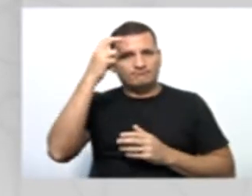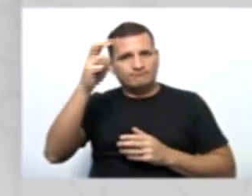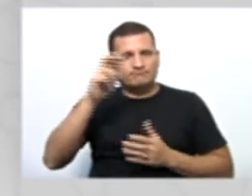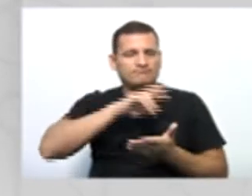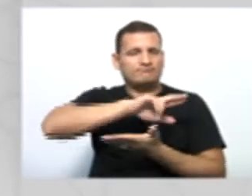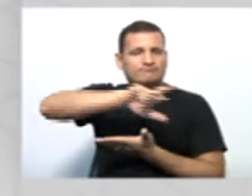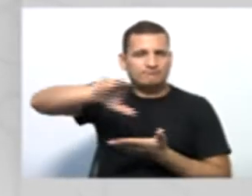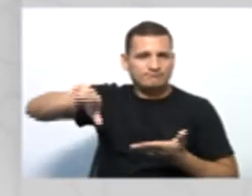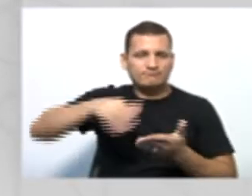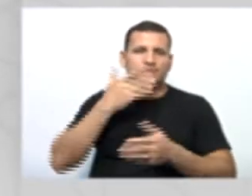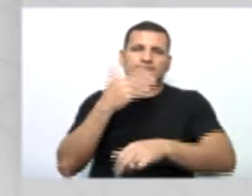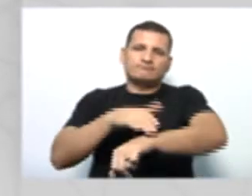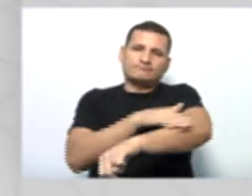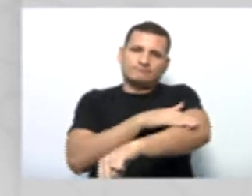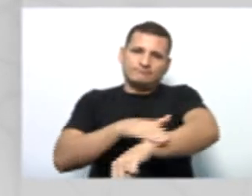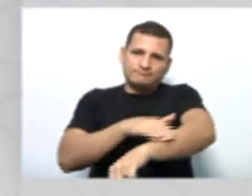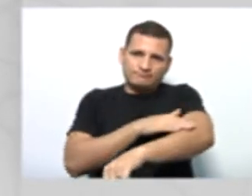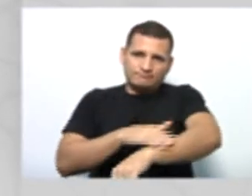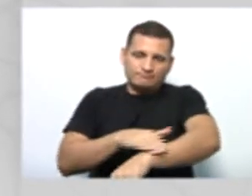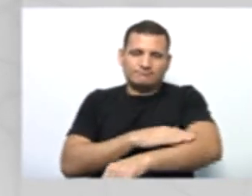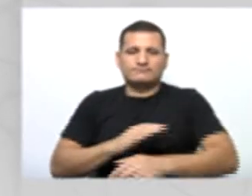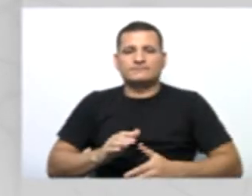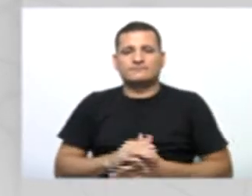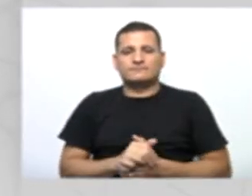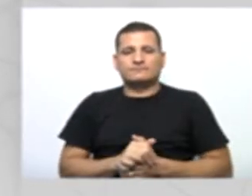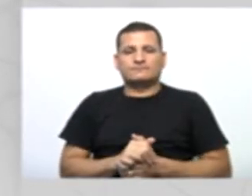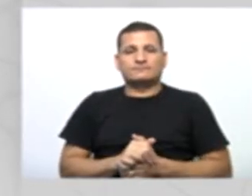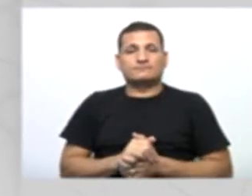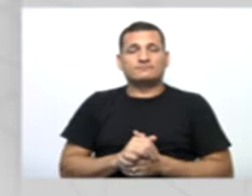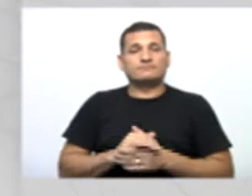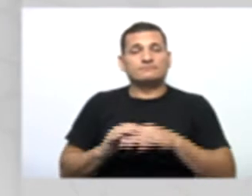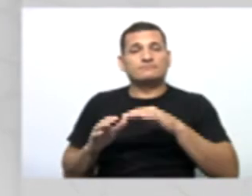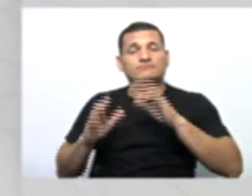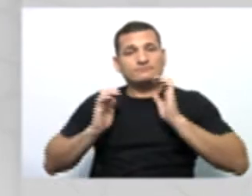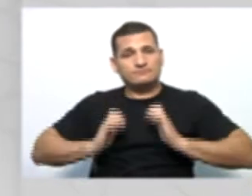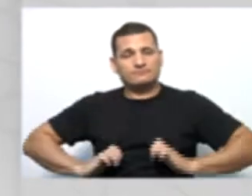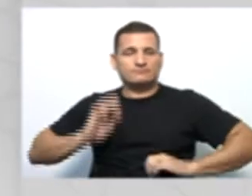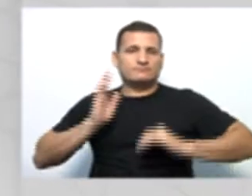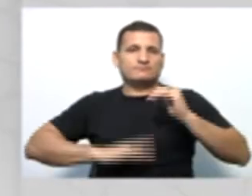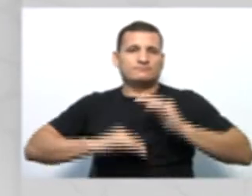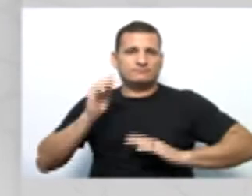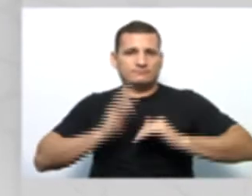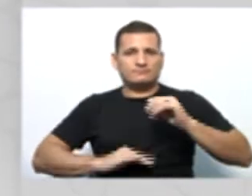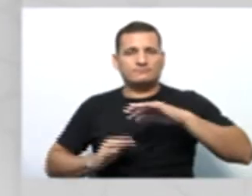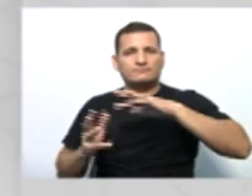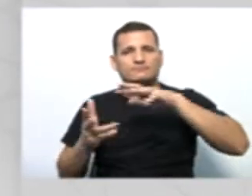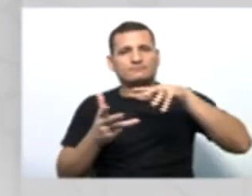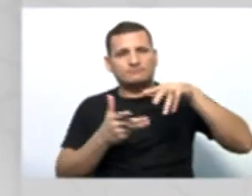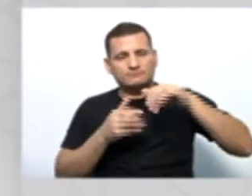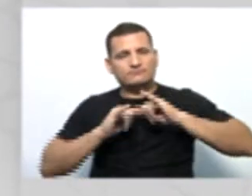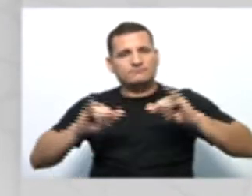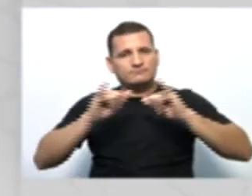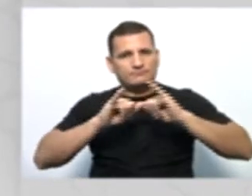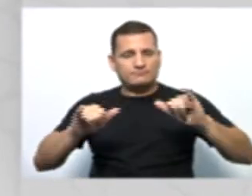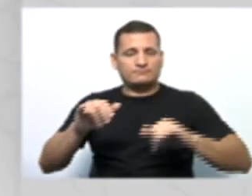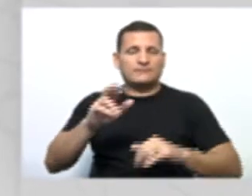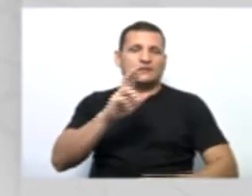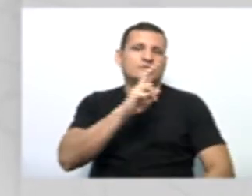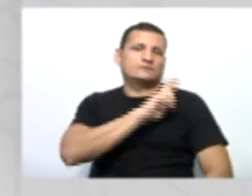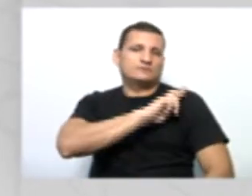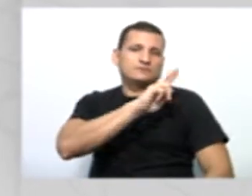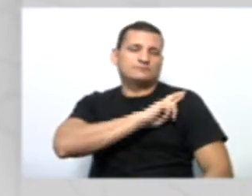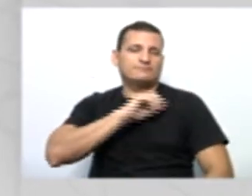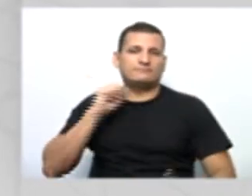sexual, e a ética profissional em um mundo globalizado e responsabilidade social. Muito obrigado,